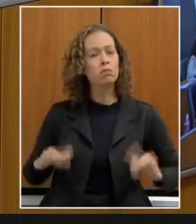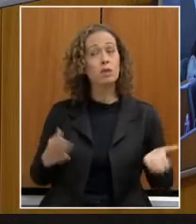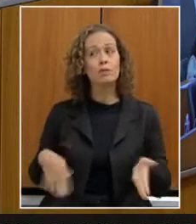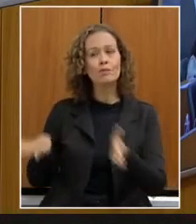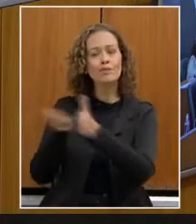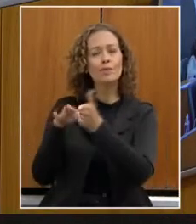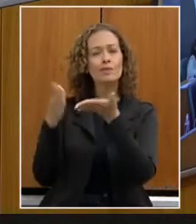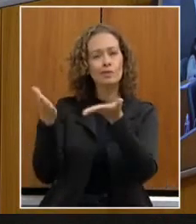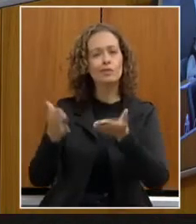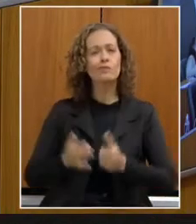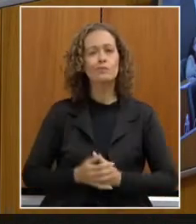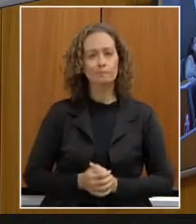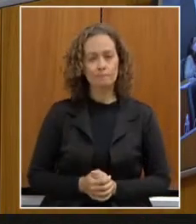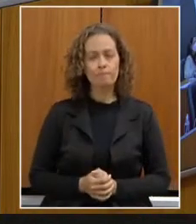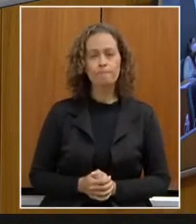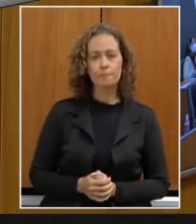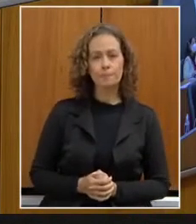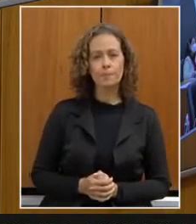obviamente.